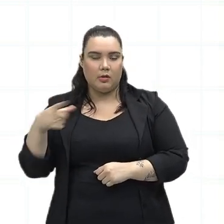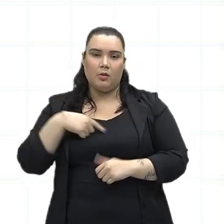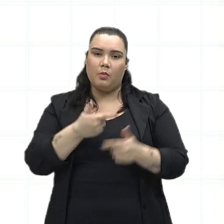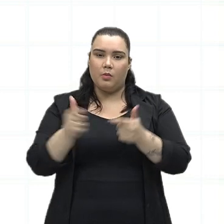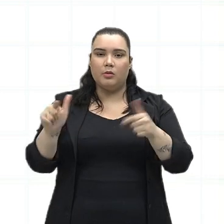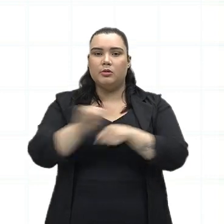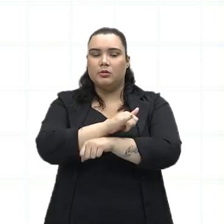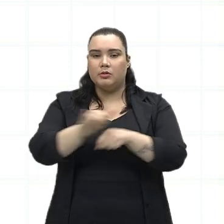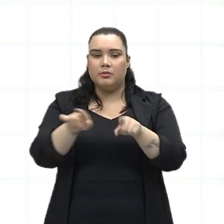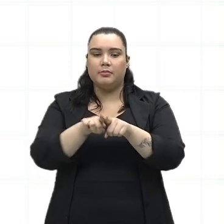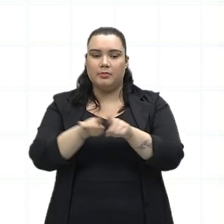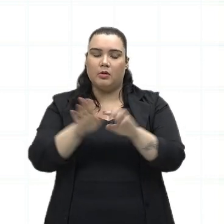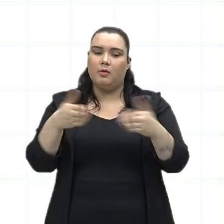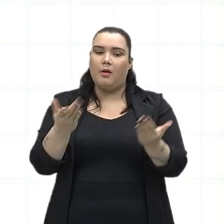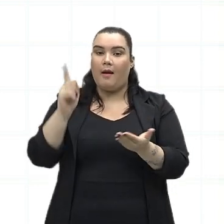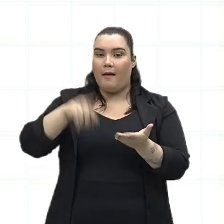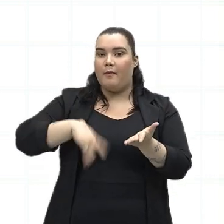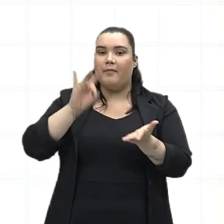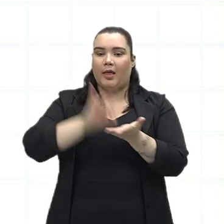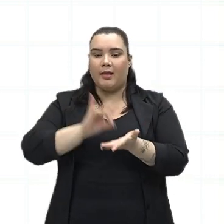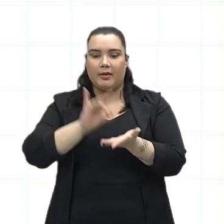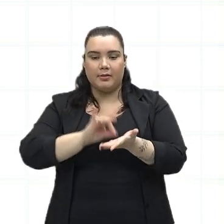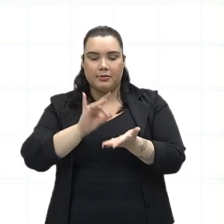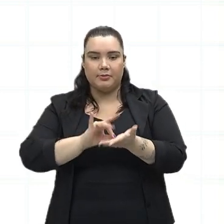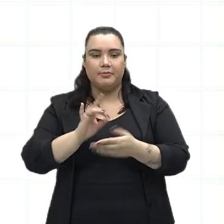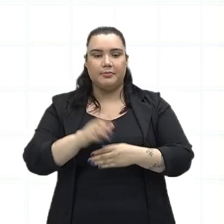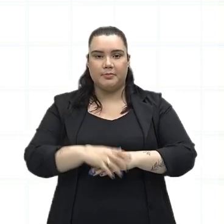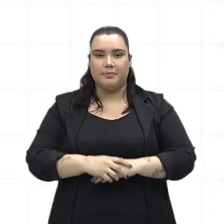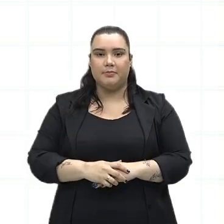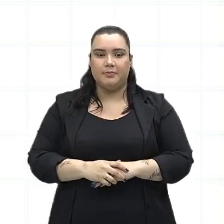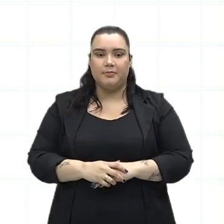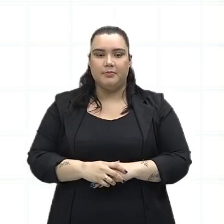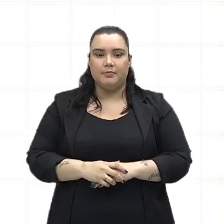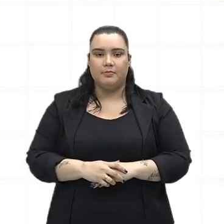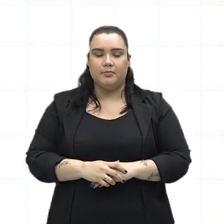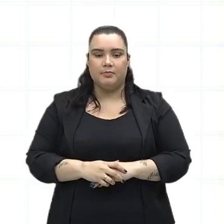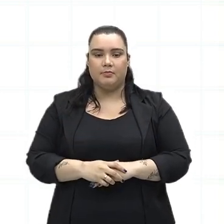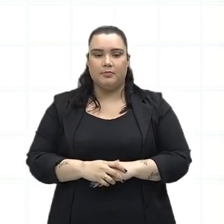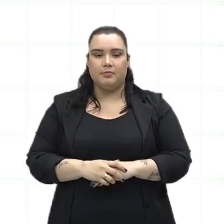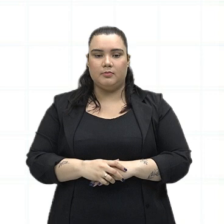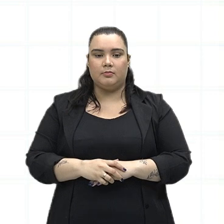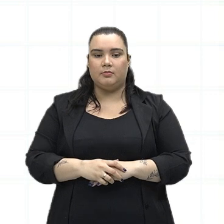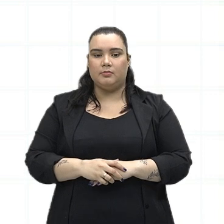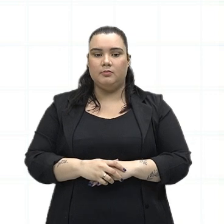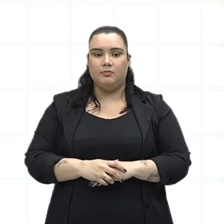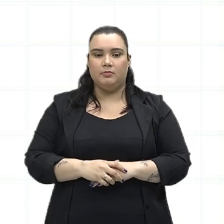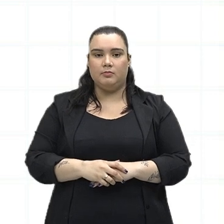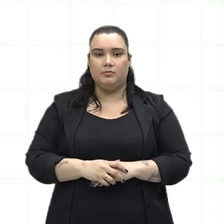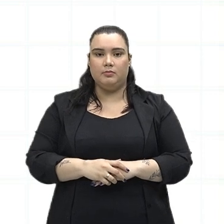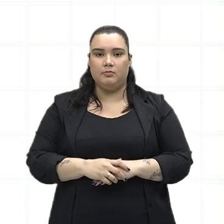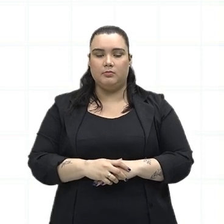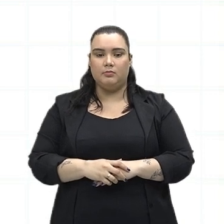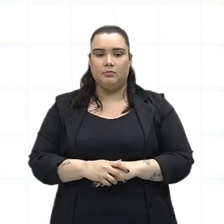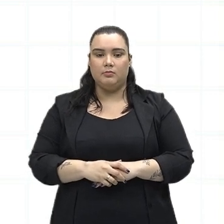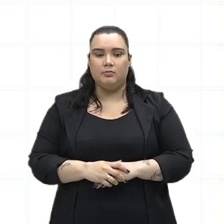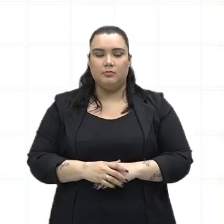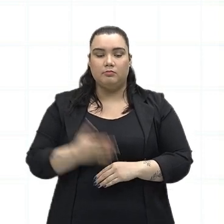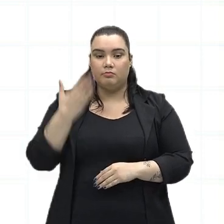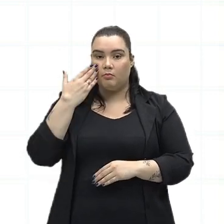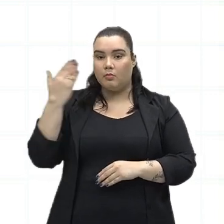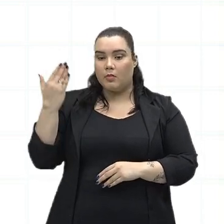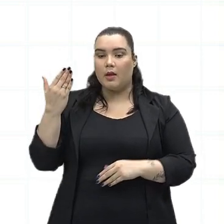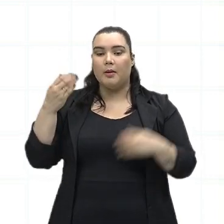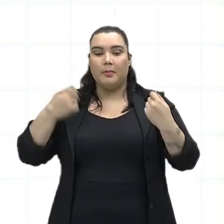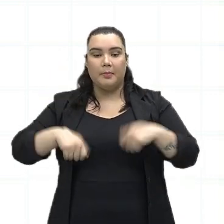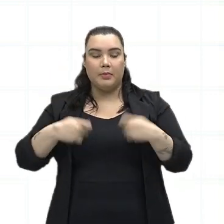Então aqui é verdadeiro, certo? Number 4. Prestar